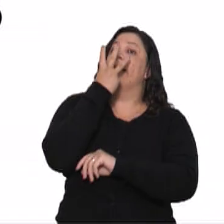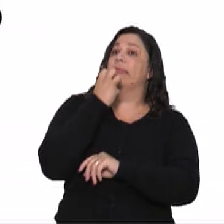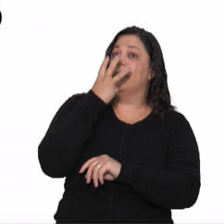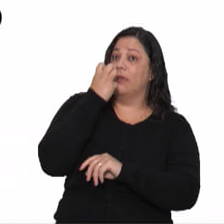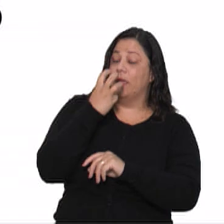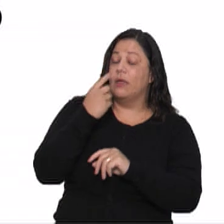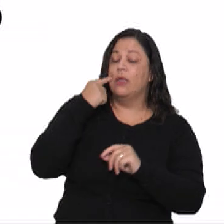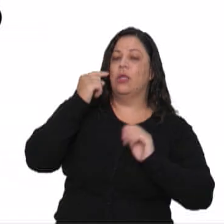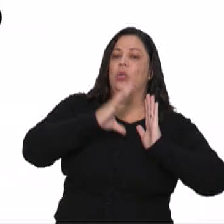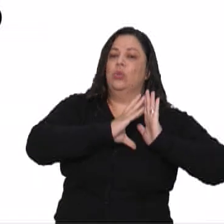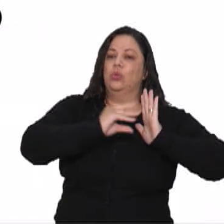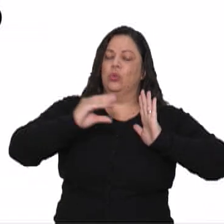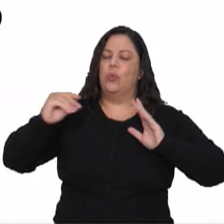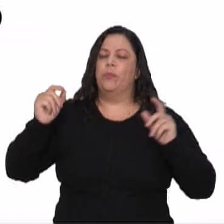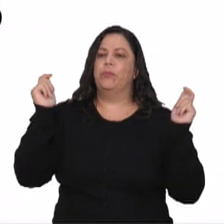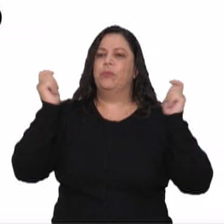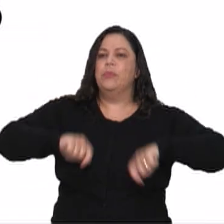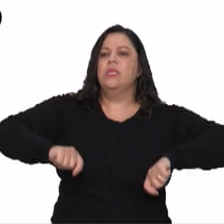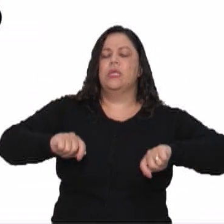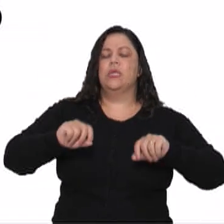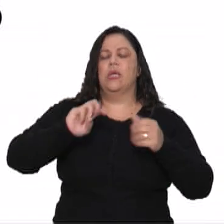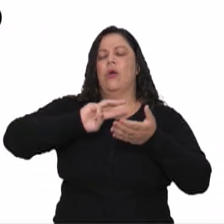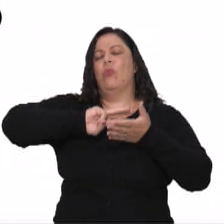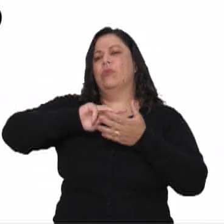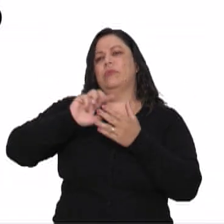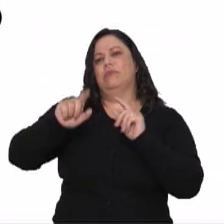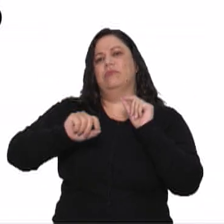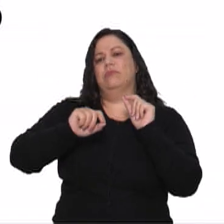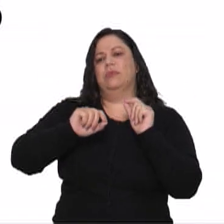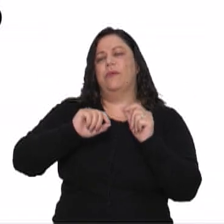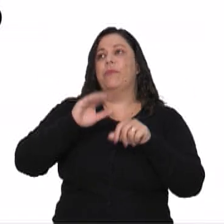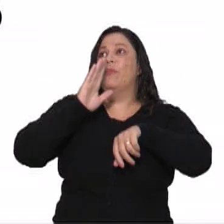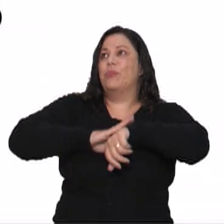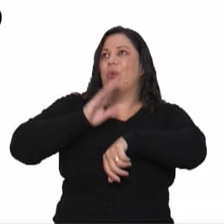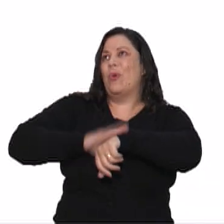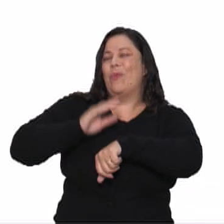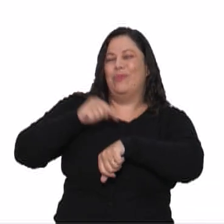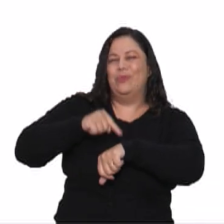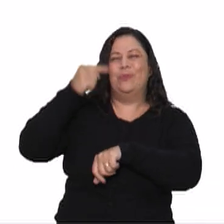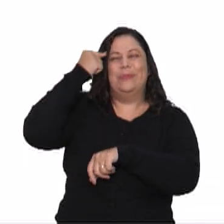mudança, criticar a ideia de verdade absoluta no pensamento